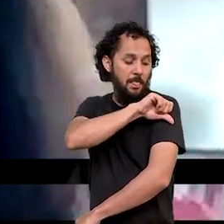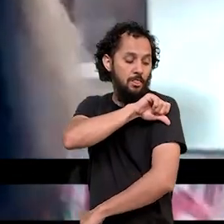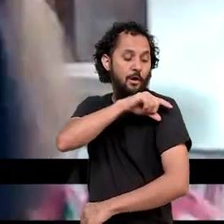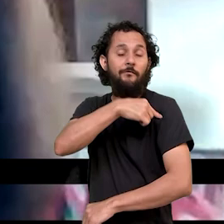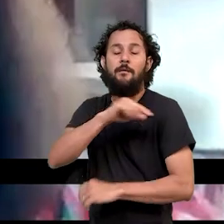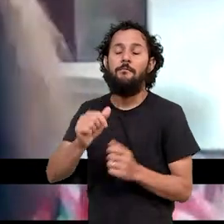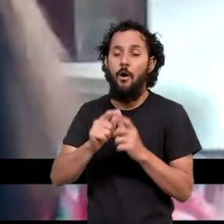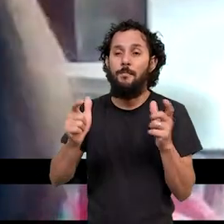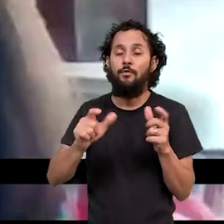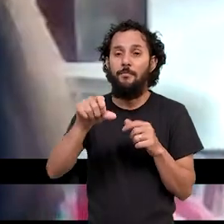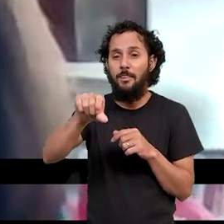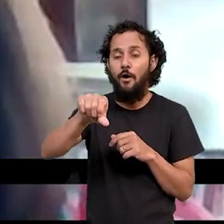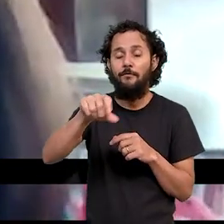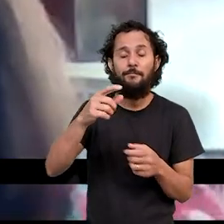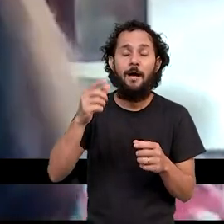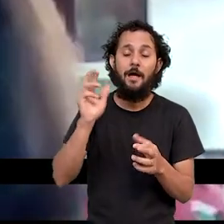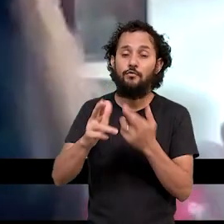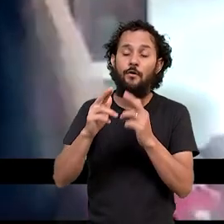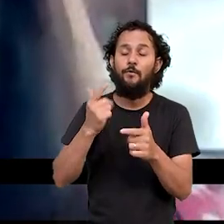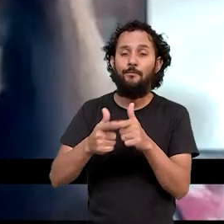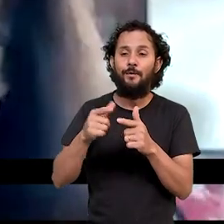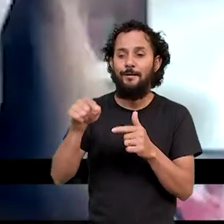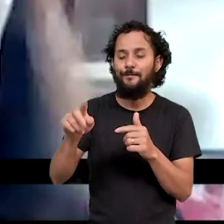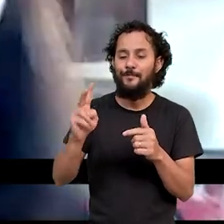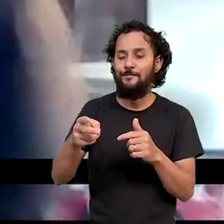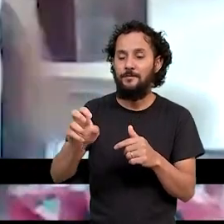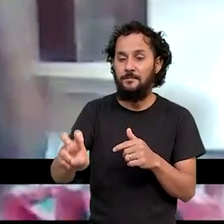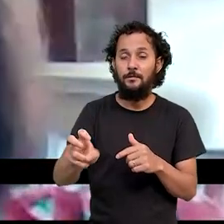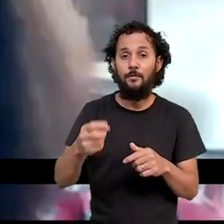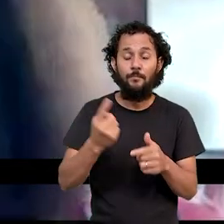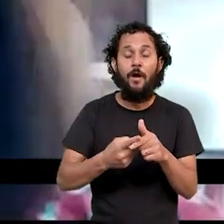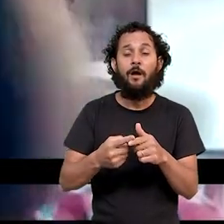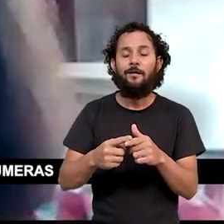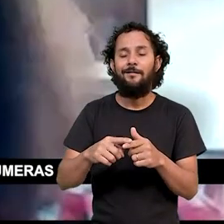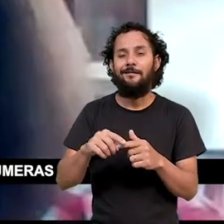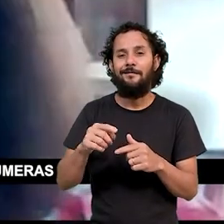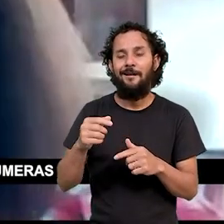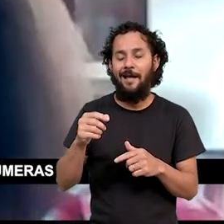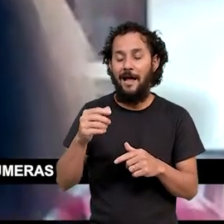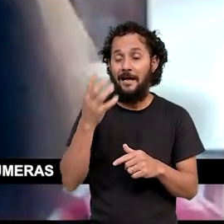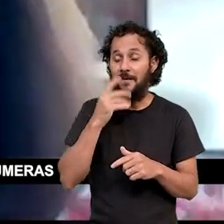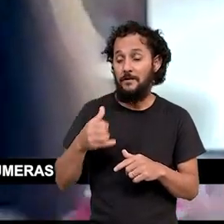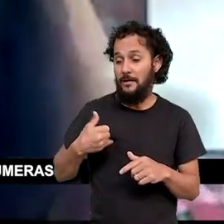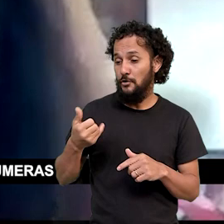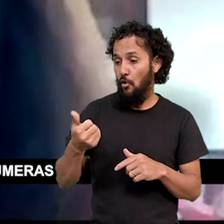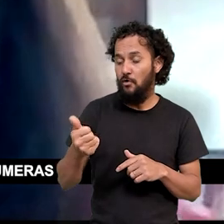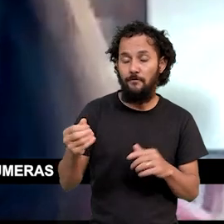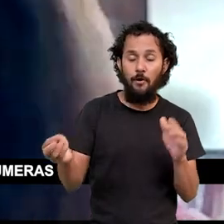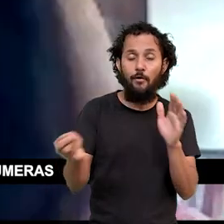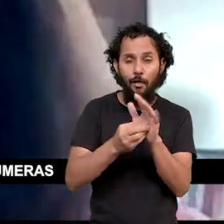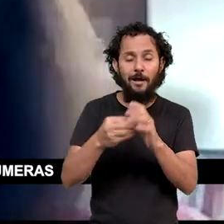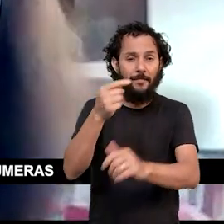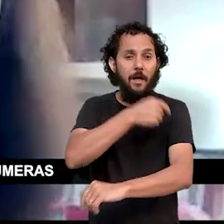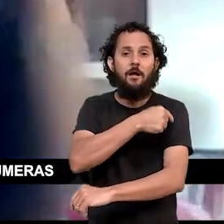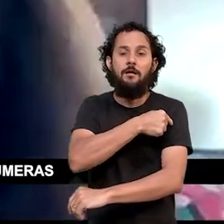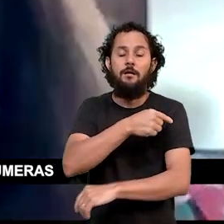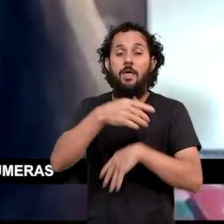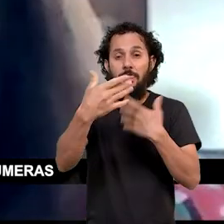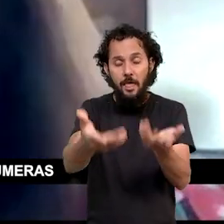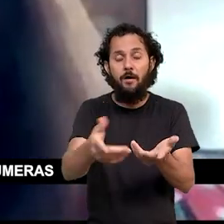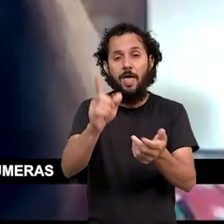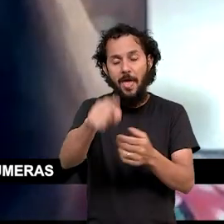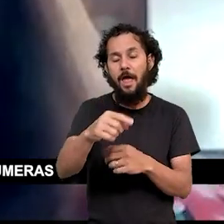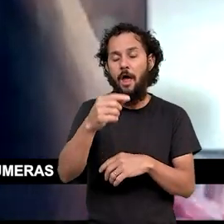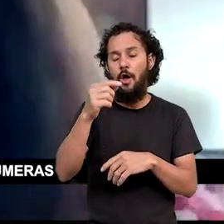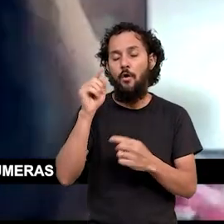problema criado em 2005. A criança de 6 anos foi incluída no ensino fundamental. Eu quero dizer para vocês, esse é meu